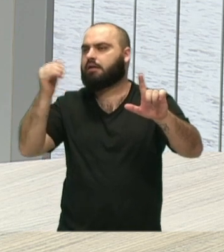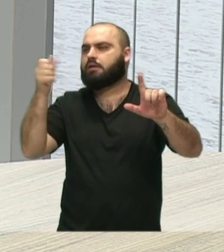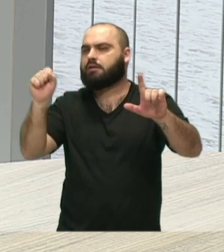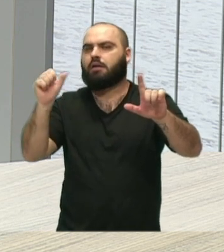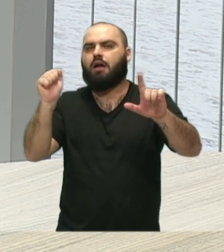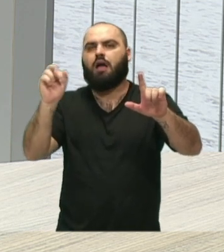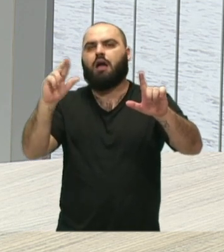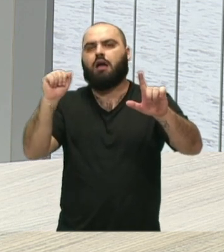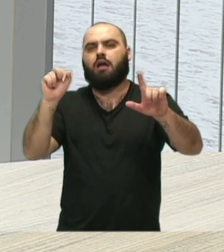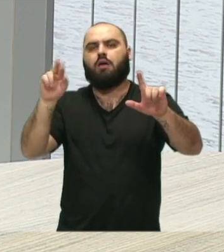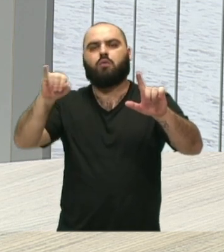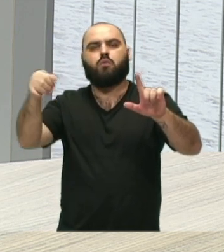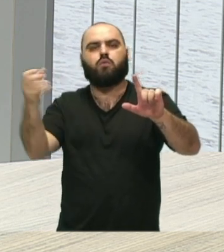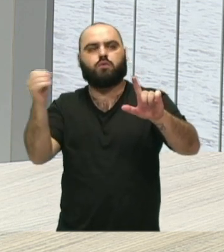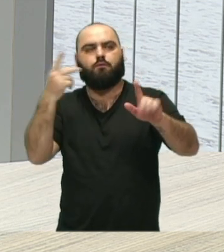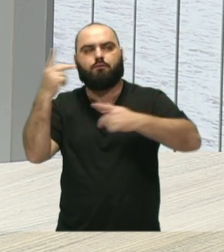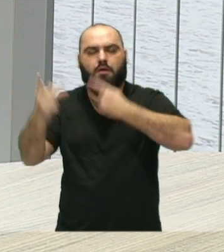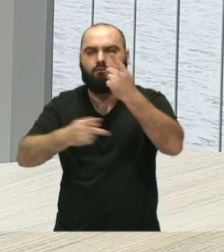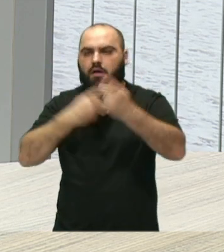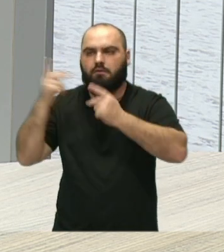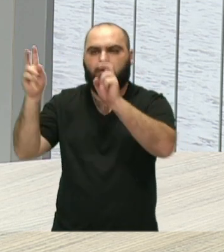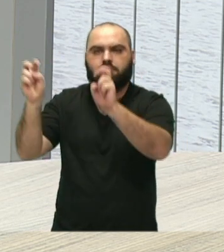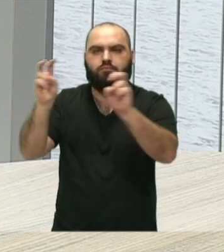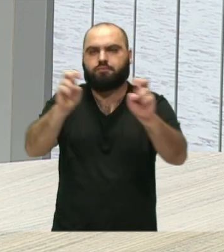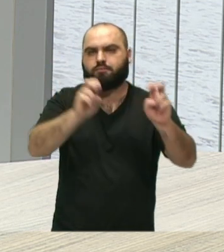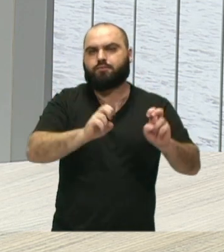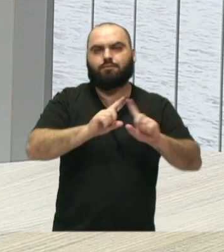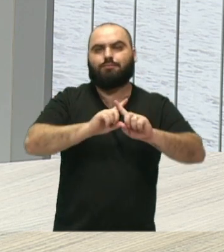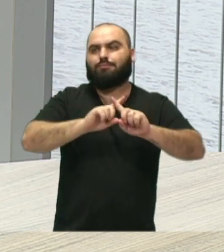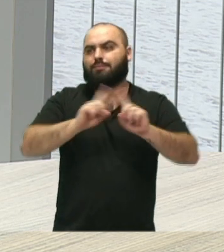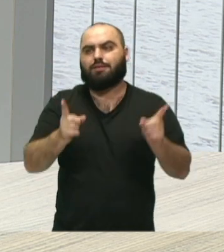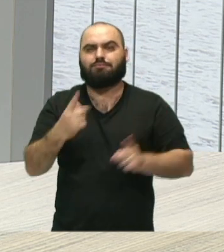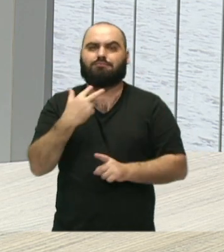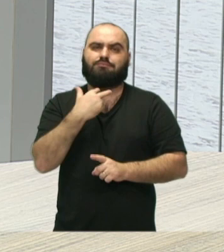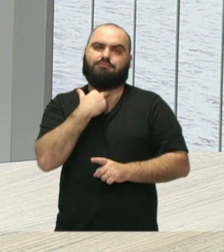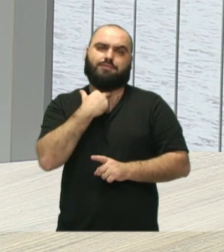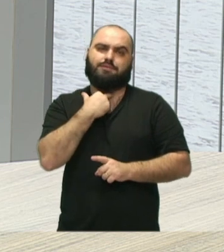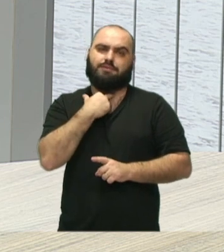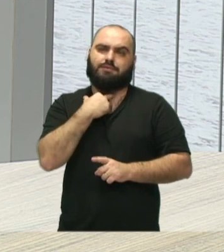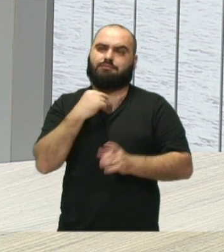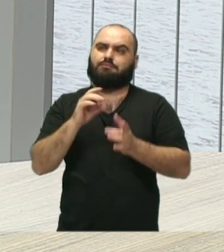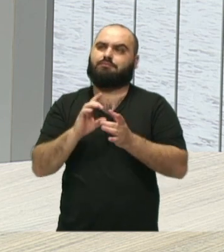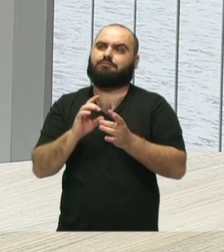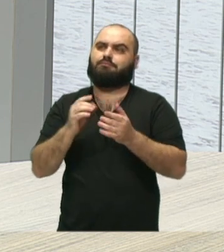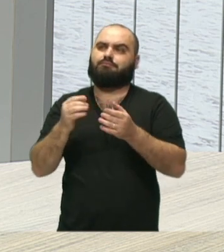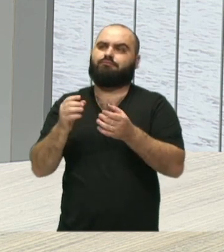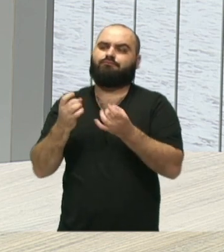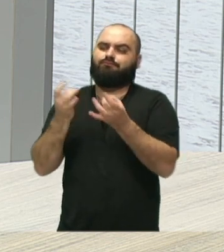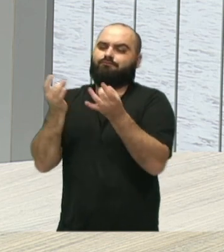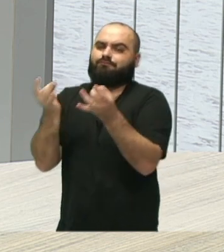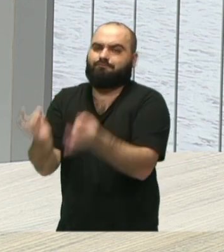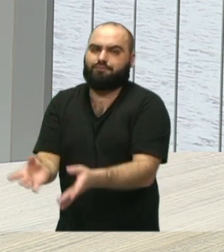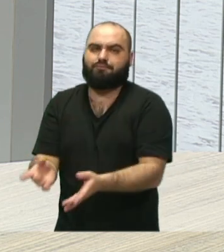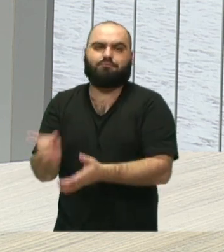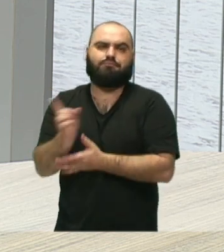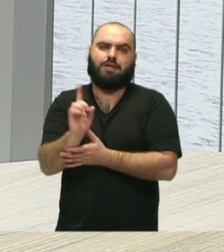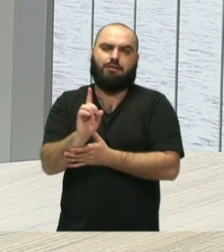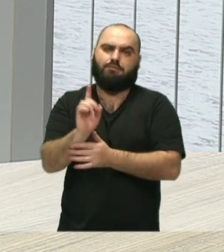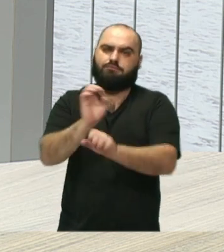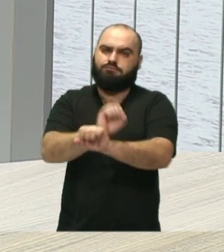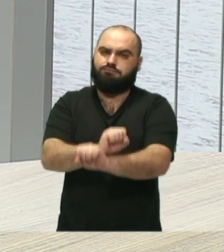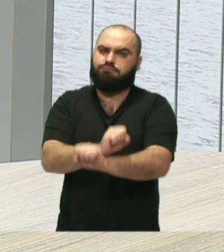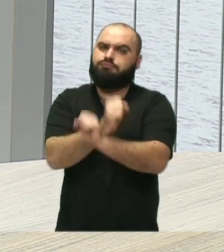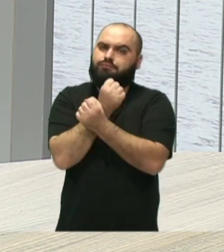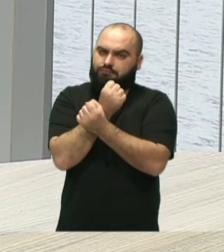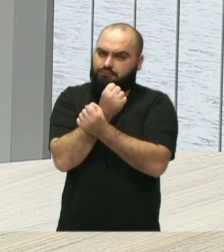mas ao mesmo tempo a gente não pode abrir mão, porque é um compromisso com a ancestralidade, porque é uma luta que não vem de agora. A abolição da escravatura,